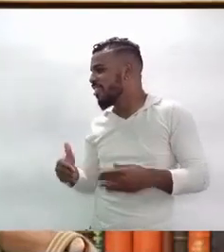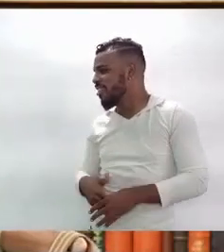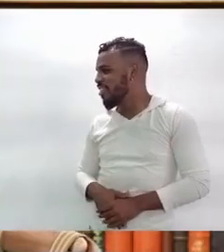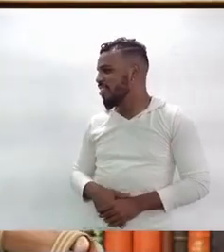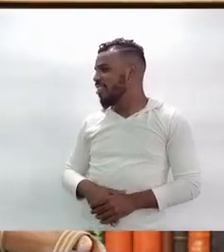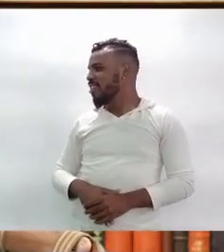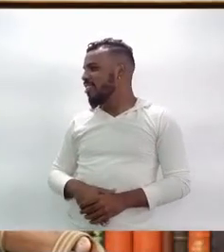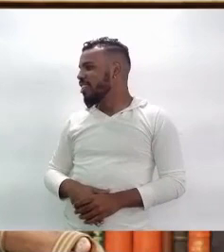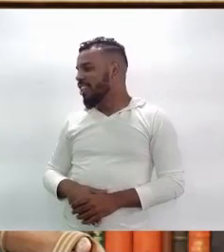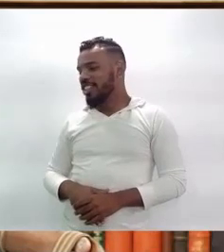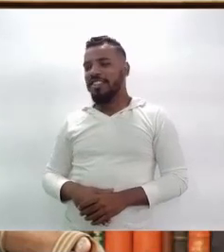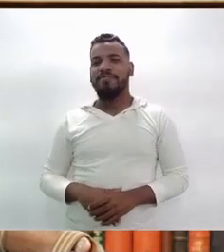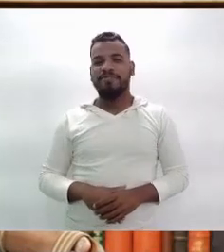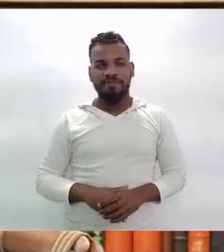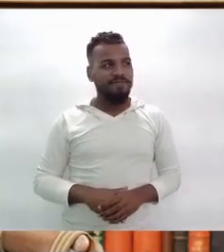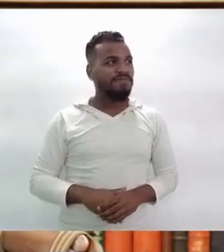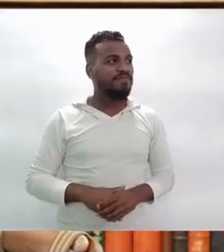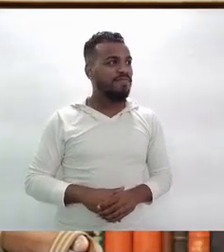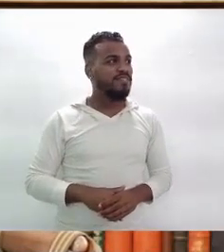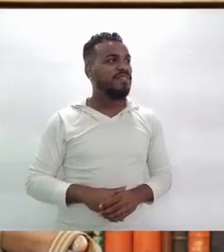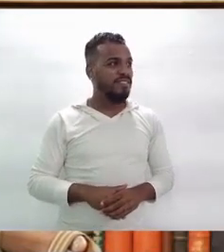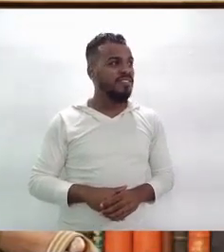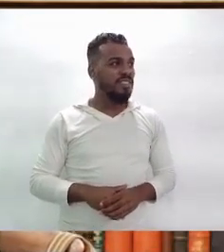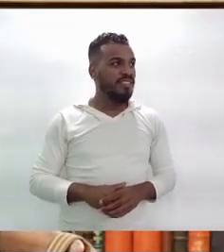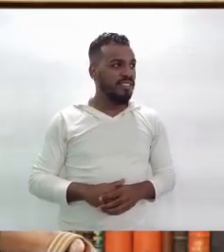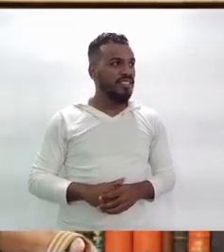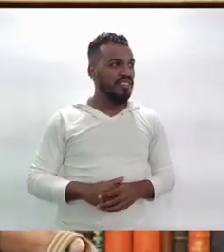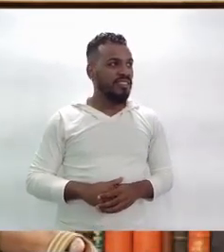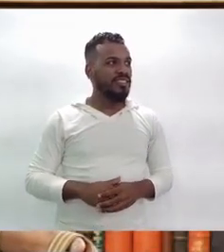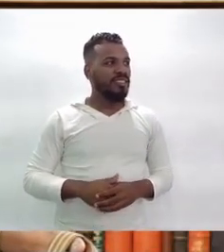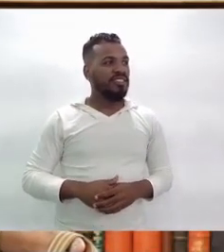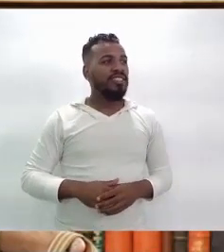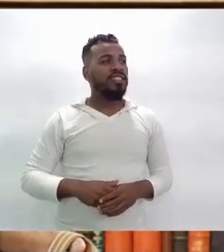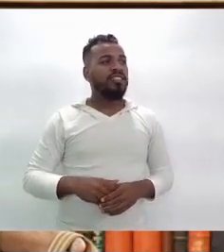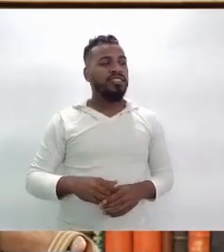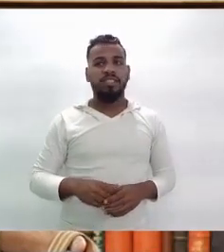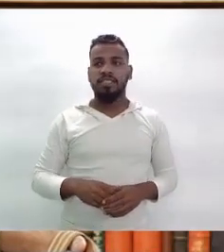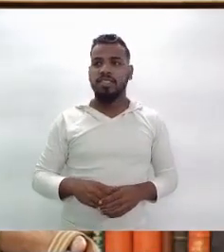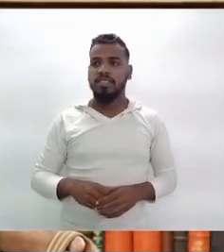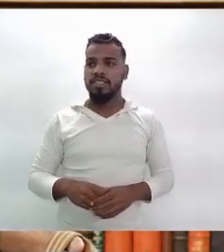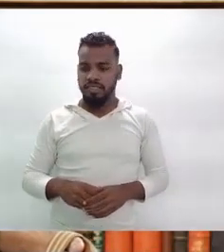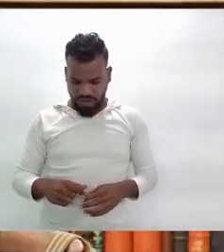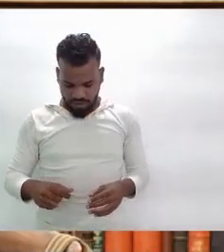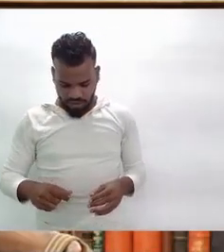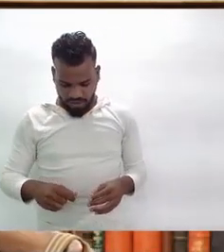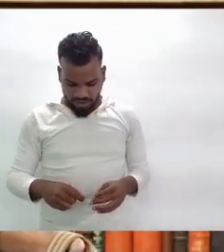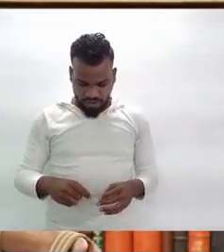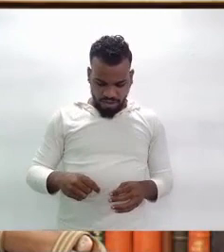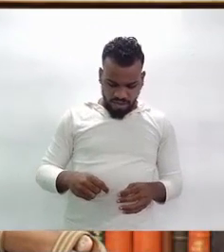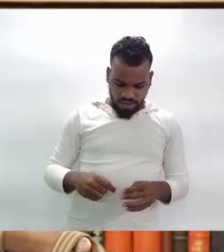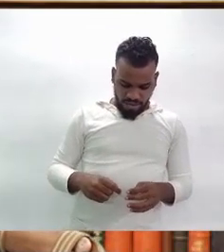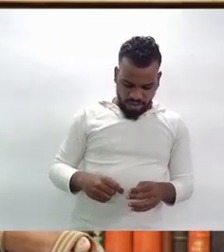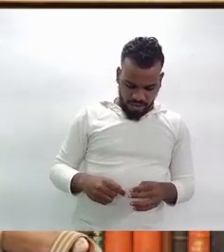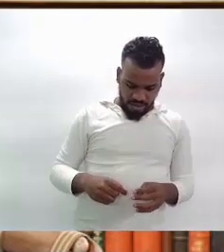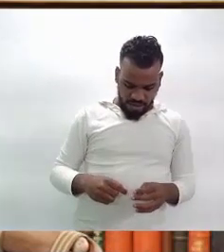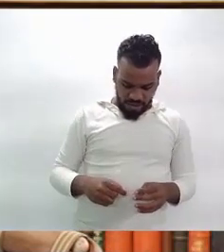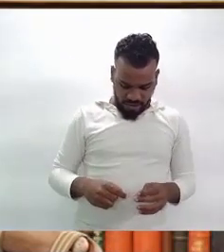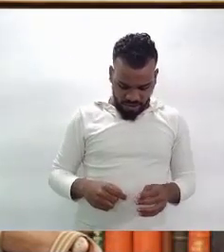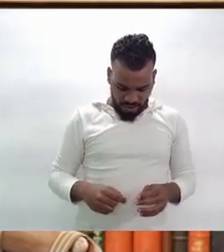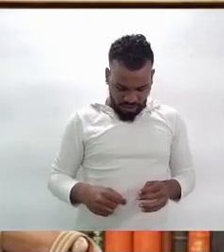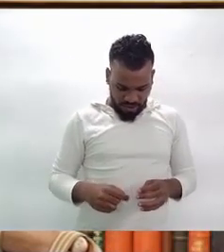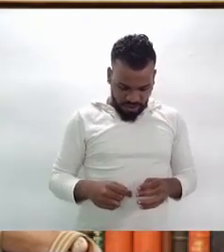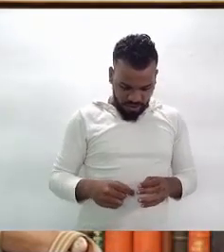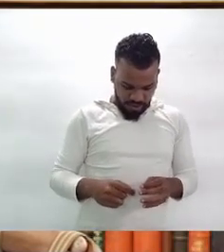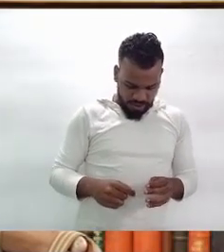Olha, professor, depois de 2, 3 anos no maracatu... Qual seria o mais prazeroso? 2, 3 anos no